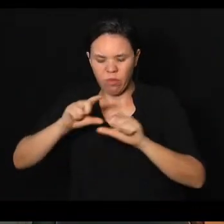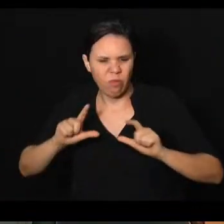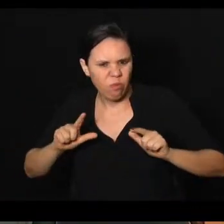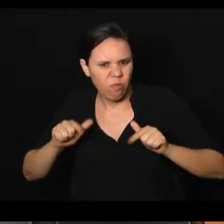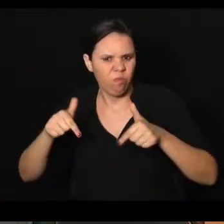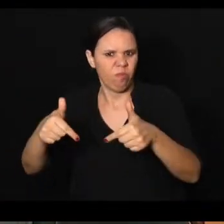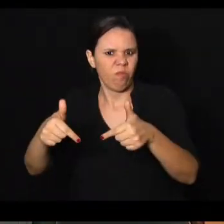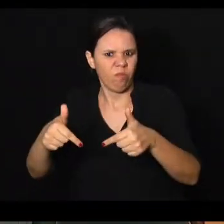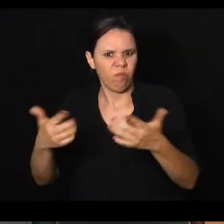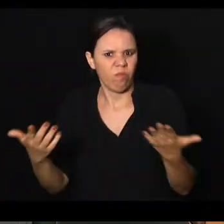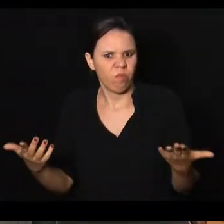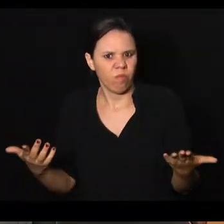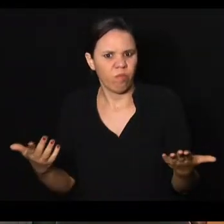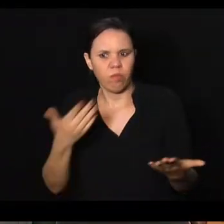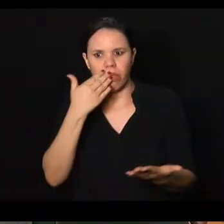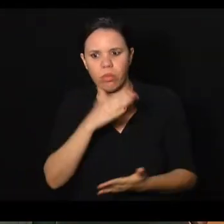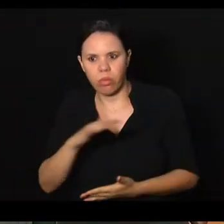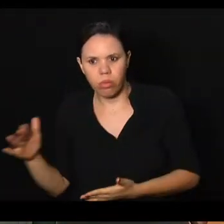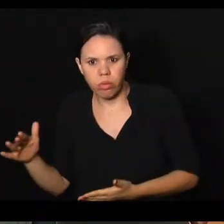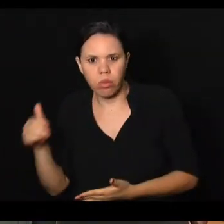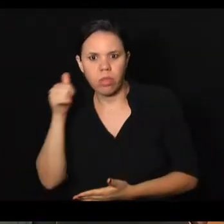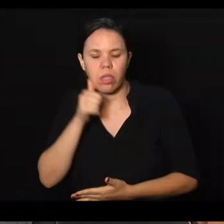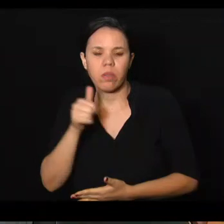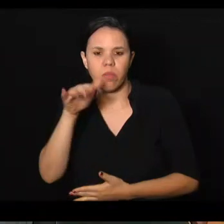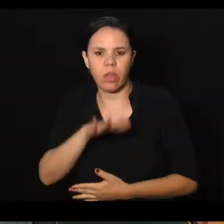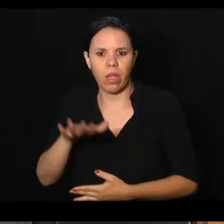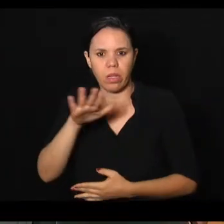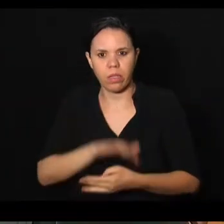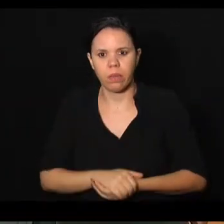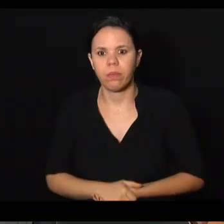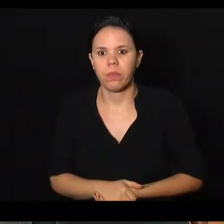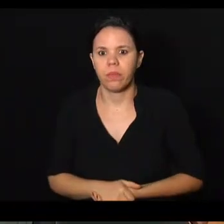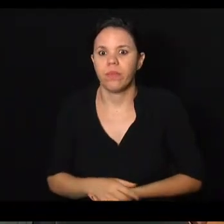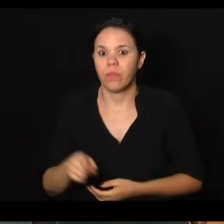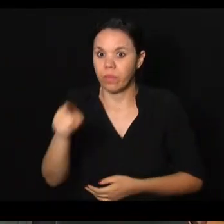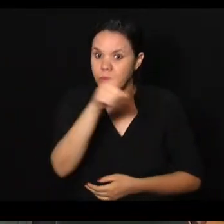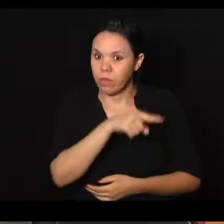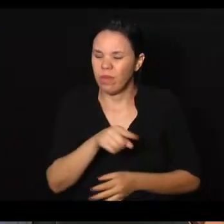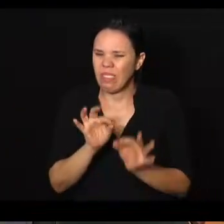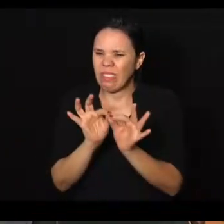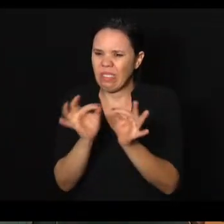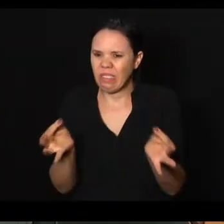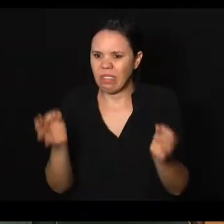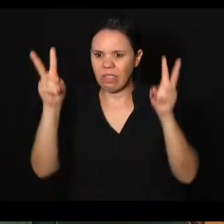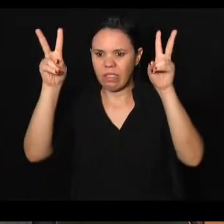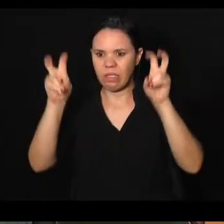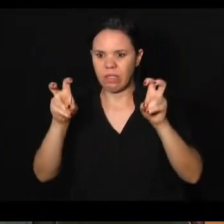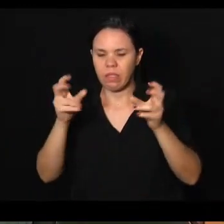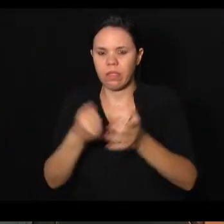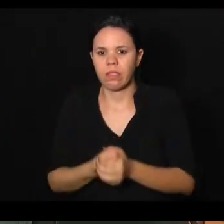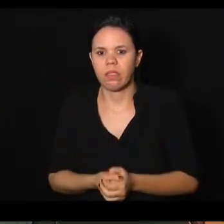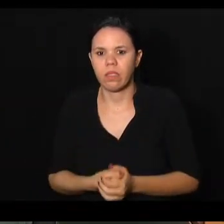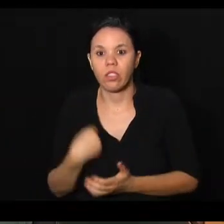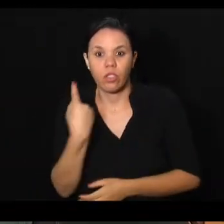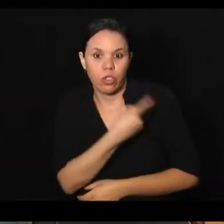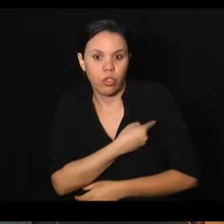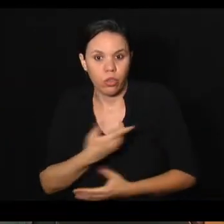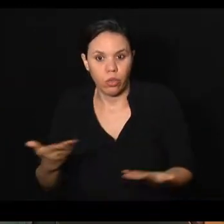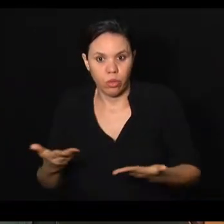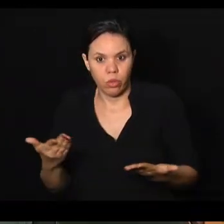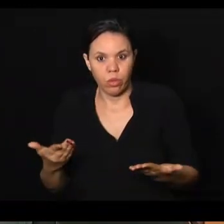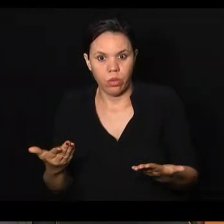das crianças, em defesa das mulheres. Por ser tão delicado o tema, e por nós estarmos